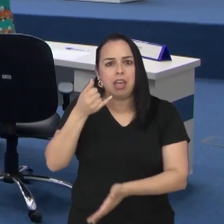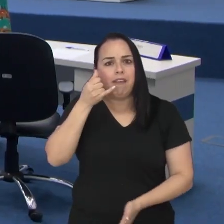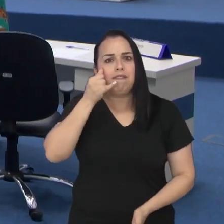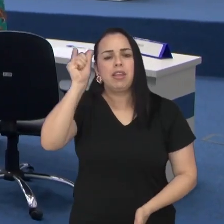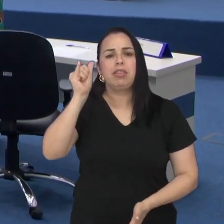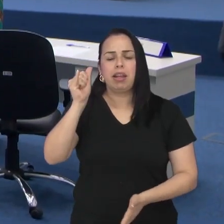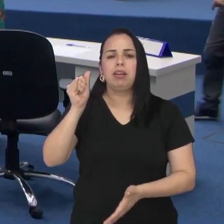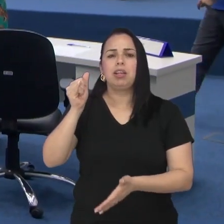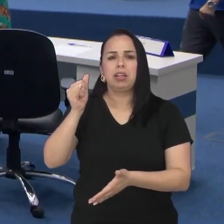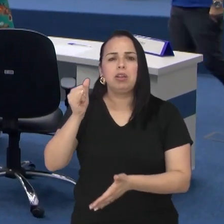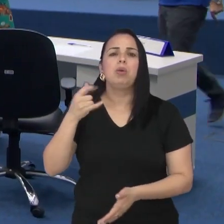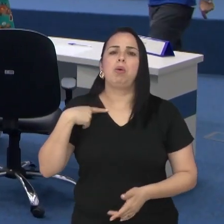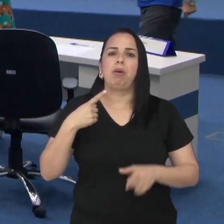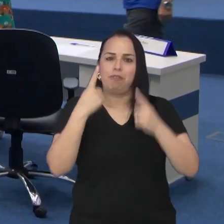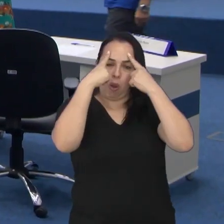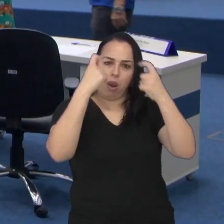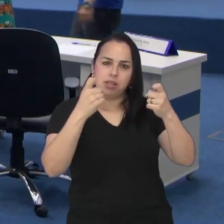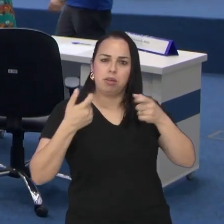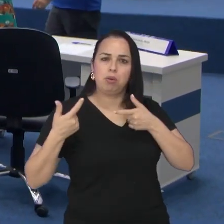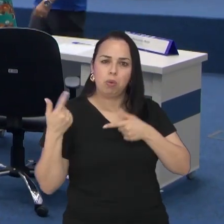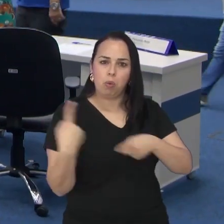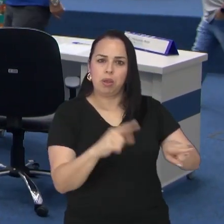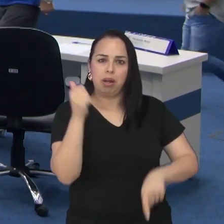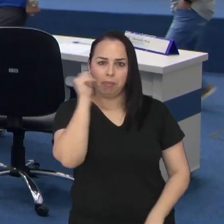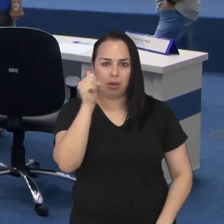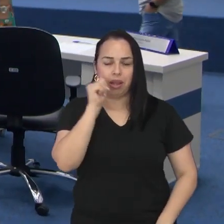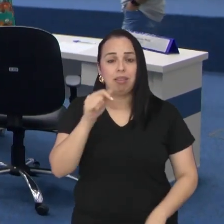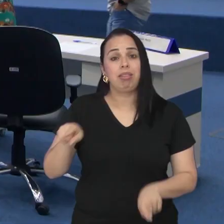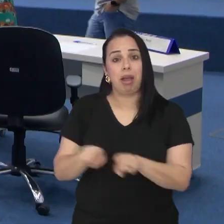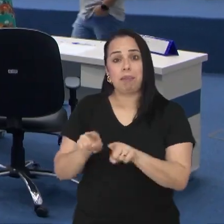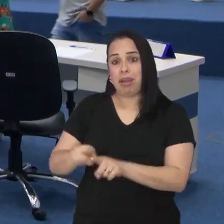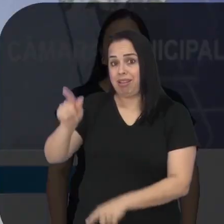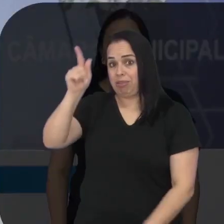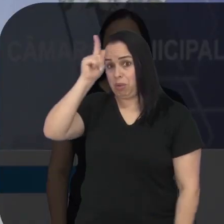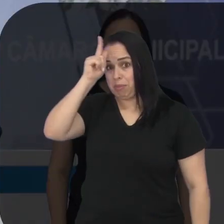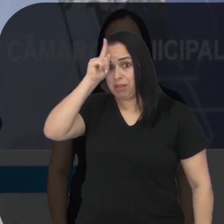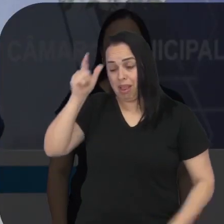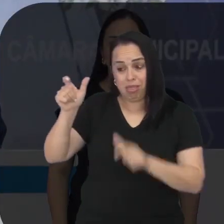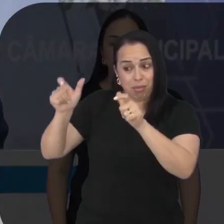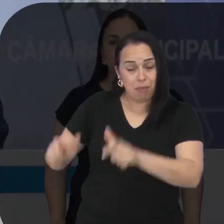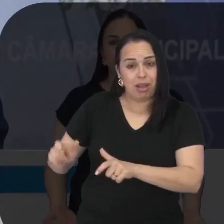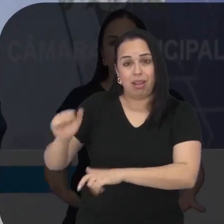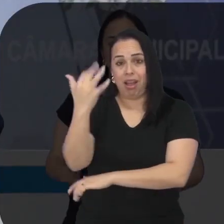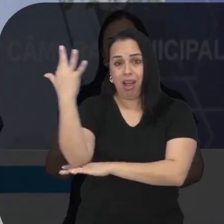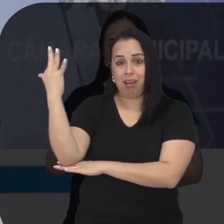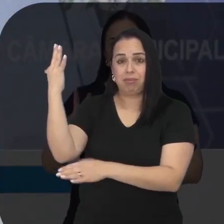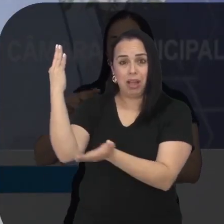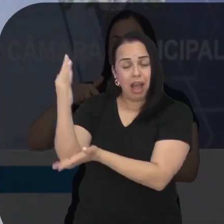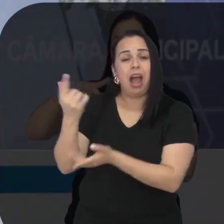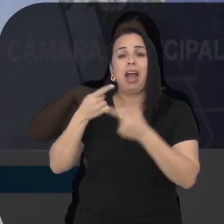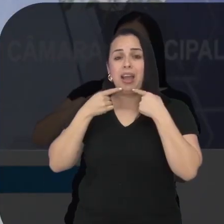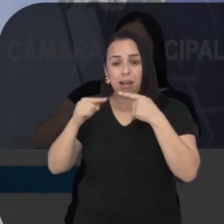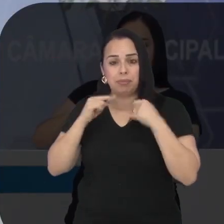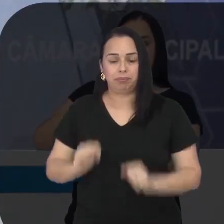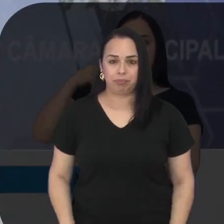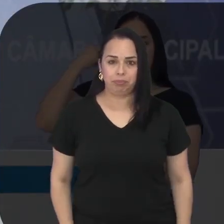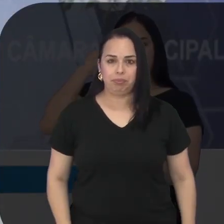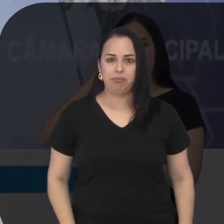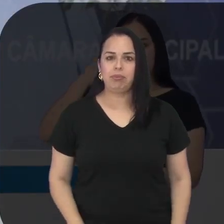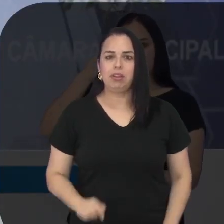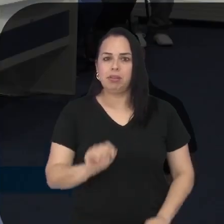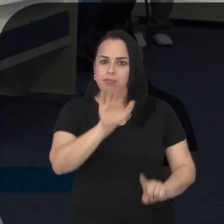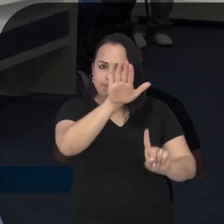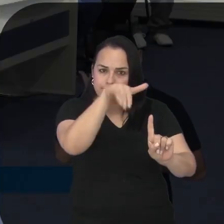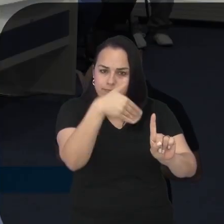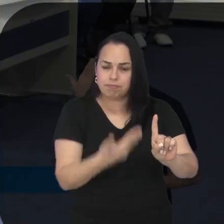fim da violência contra a mulher e a retirada de árvores no Campo dos Alemães. Em reconhecimento ao ato de solidariedade que